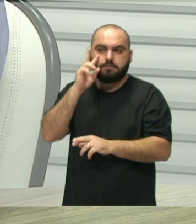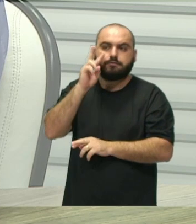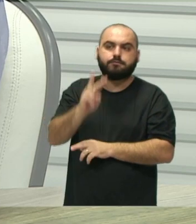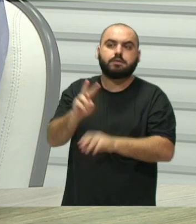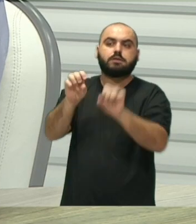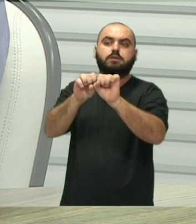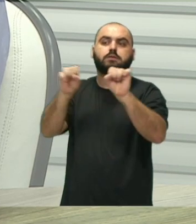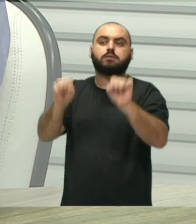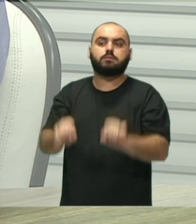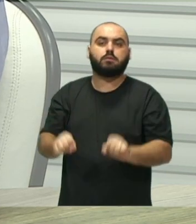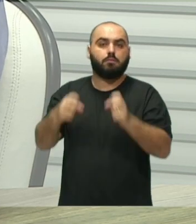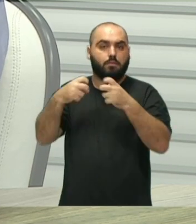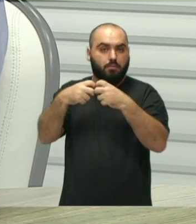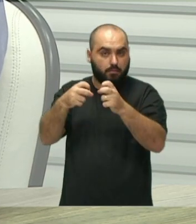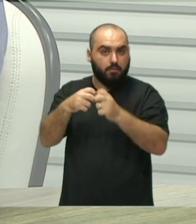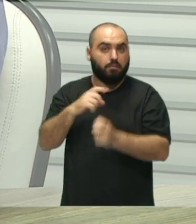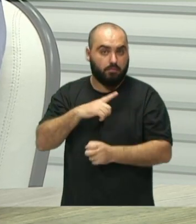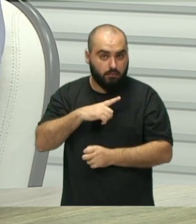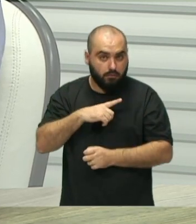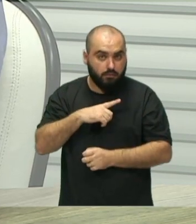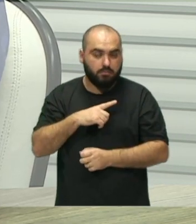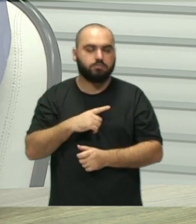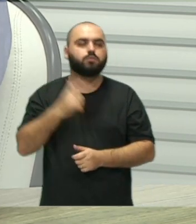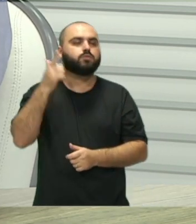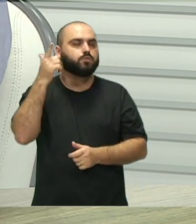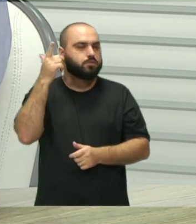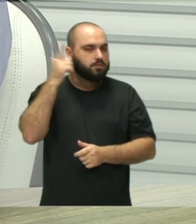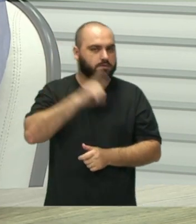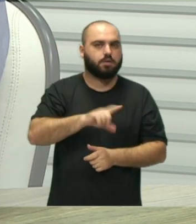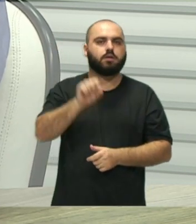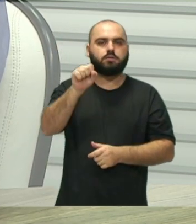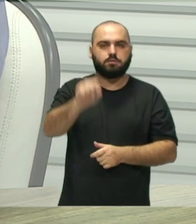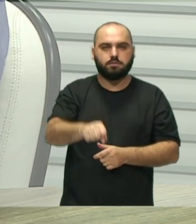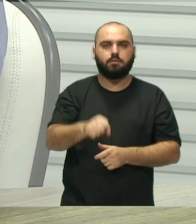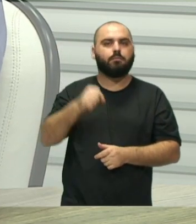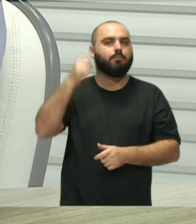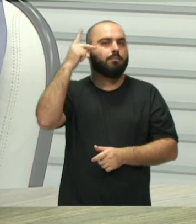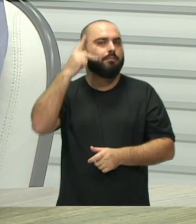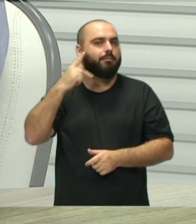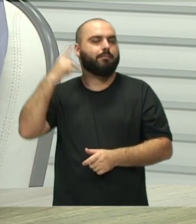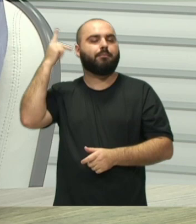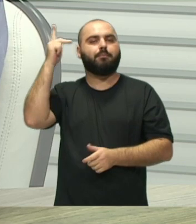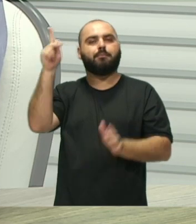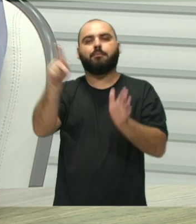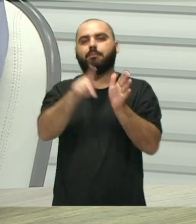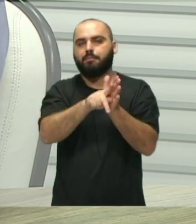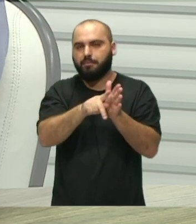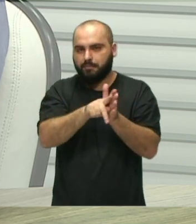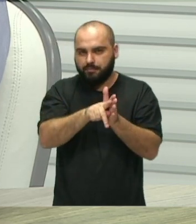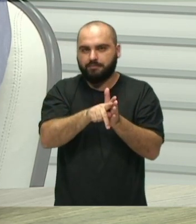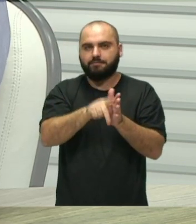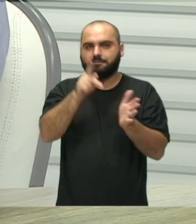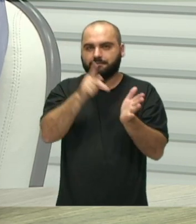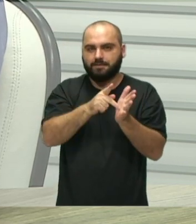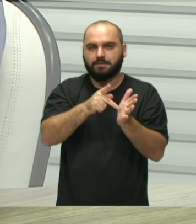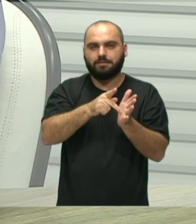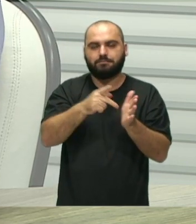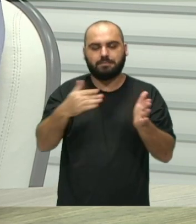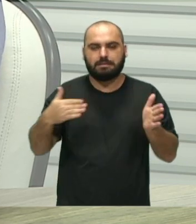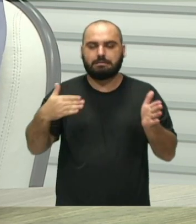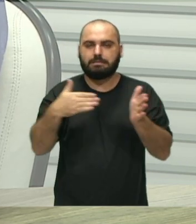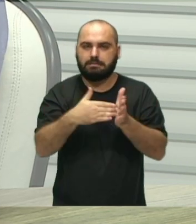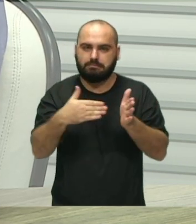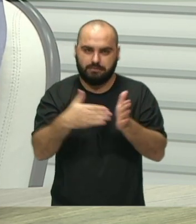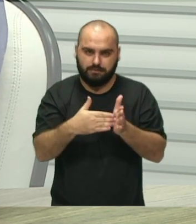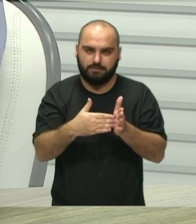sistema de transporte, aí sim você pode pensar em políticas públicas que possam limitar ou